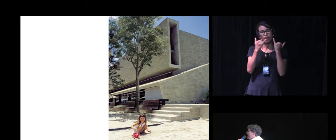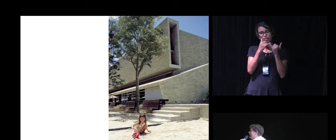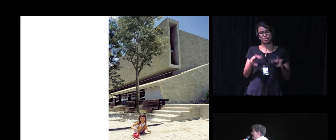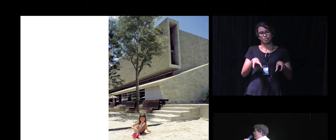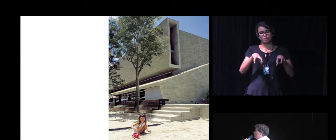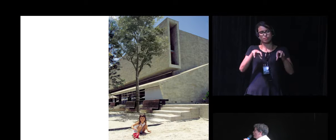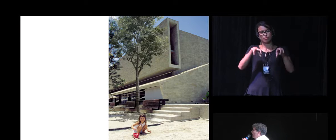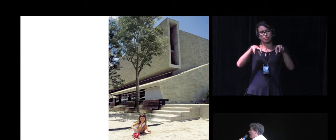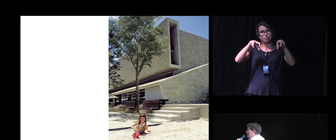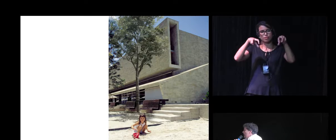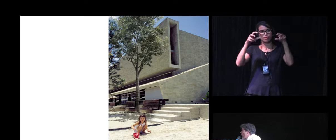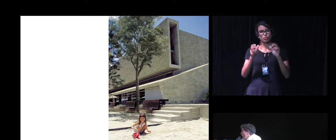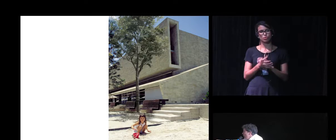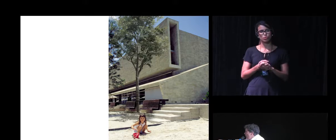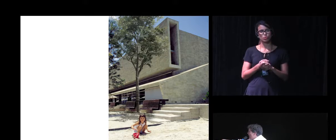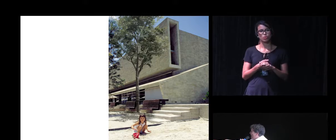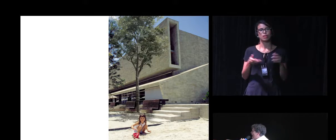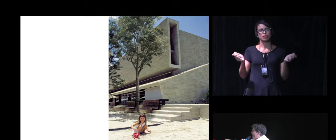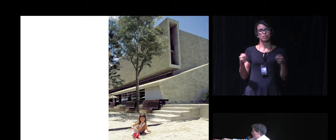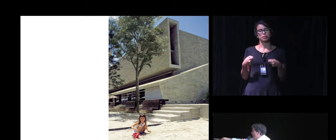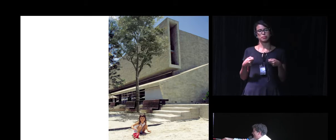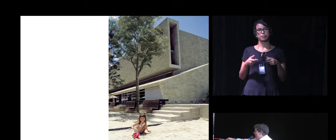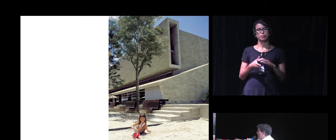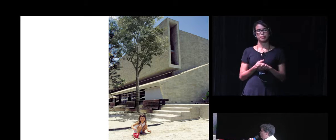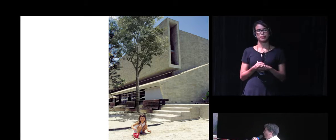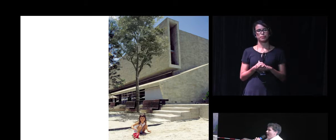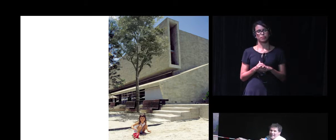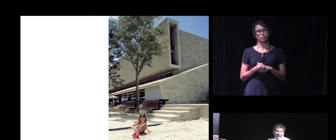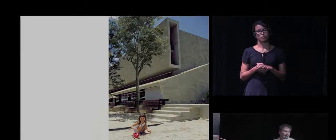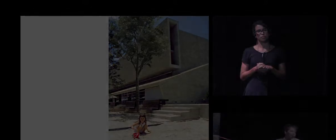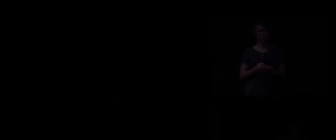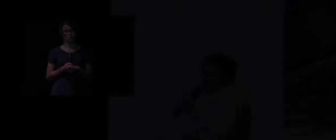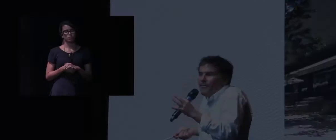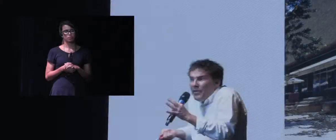esses bancos que parecem que flutuam,